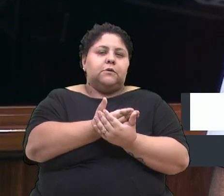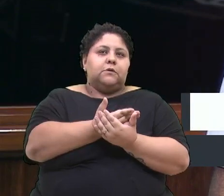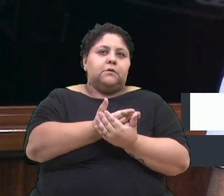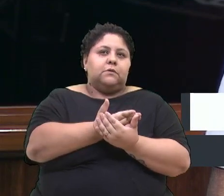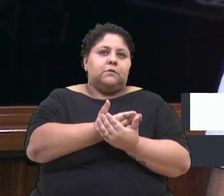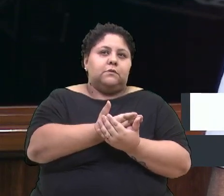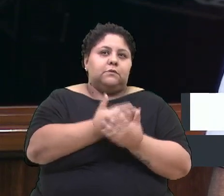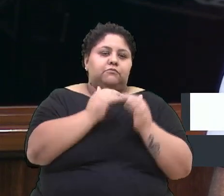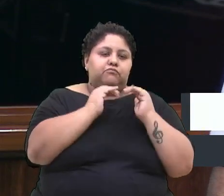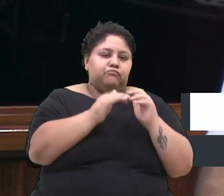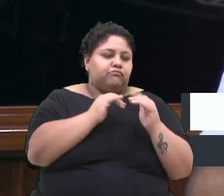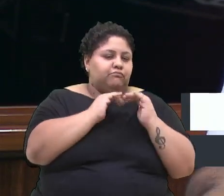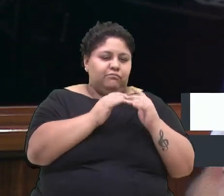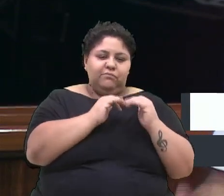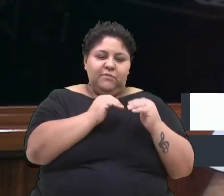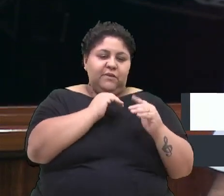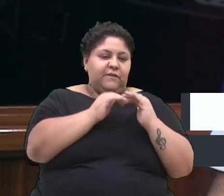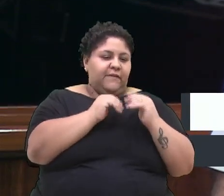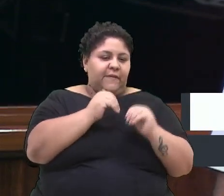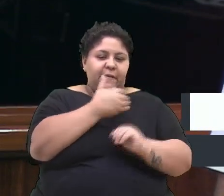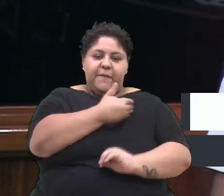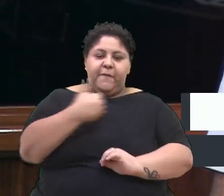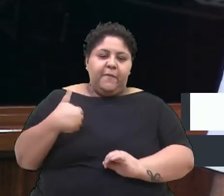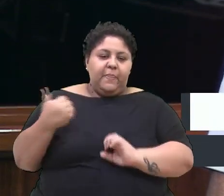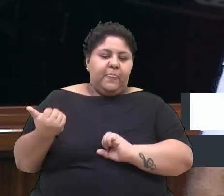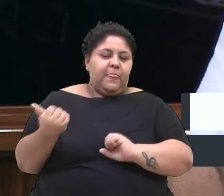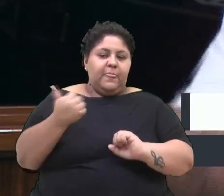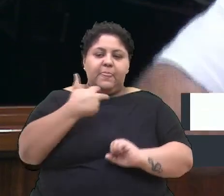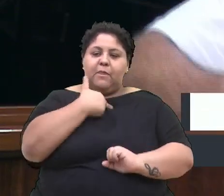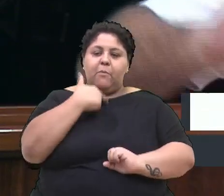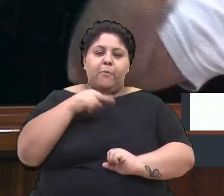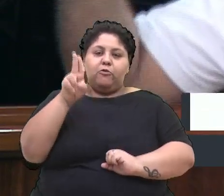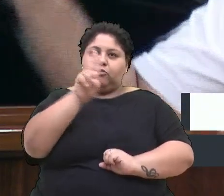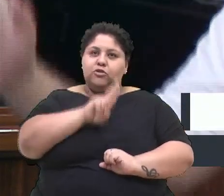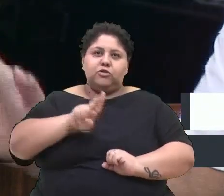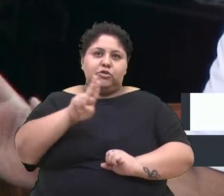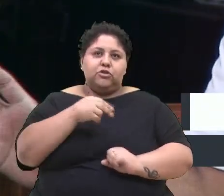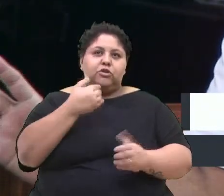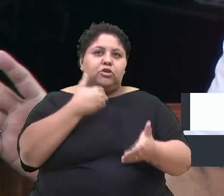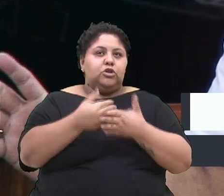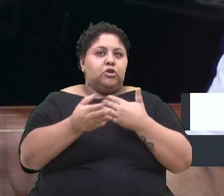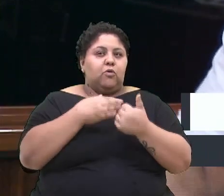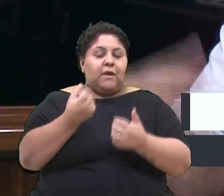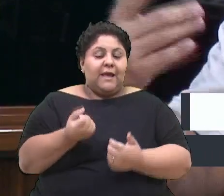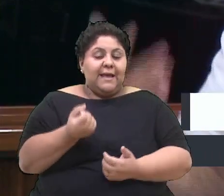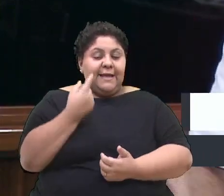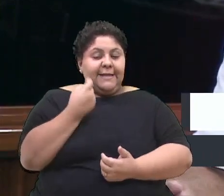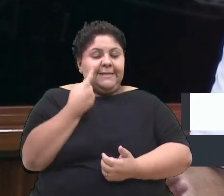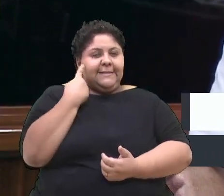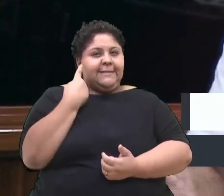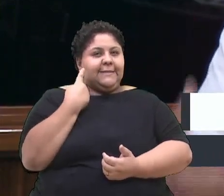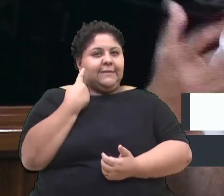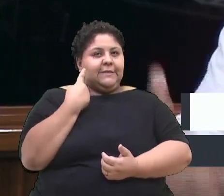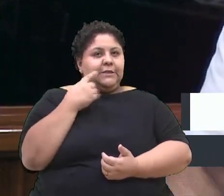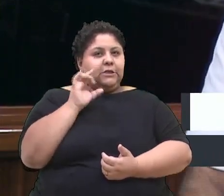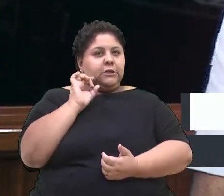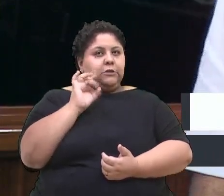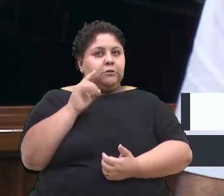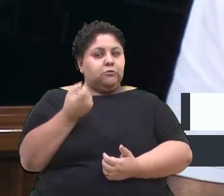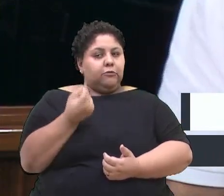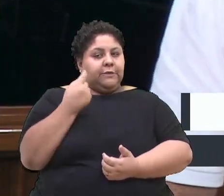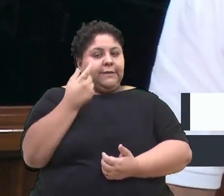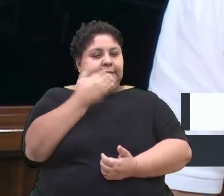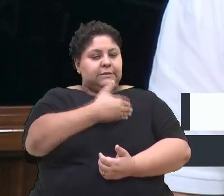não pode ser utilizada como instrumento de qualquer interesse a não ser o interesse